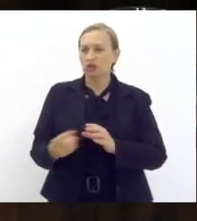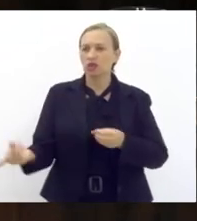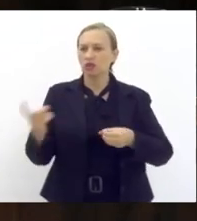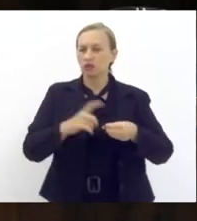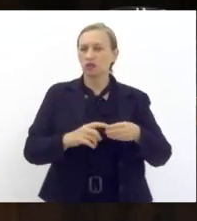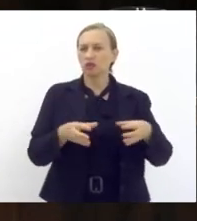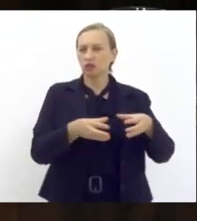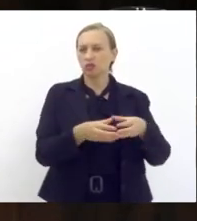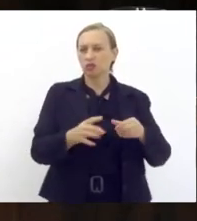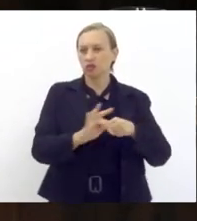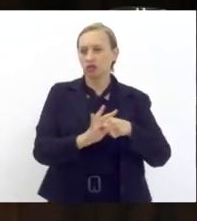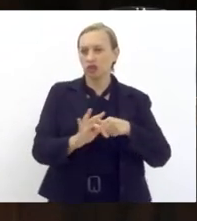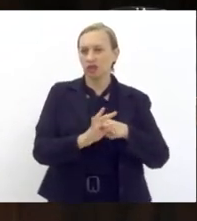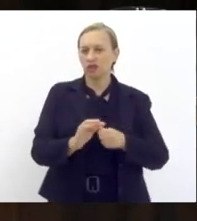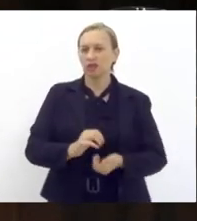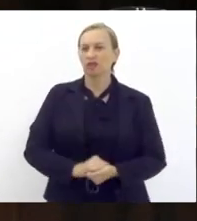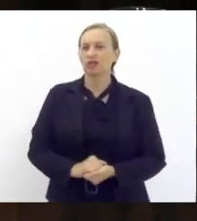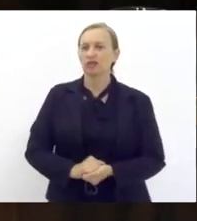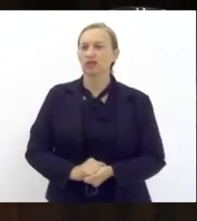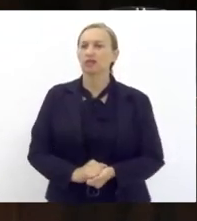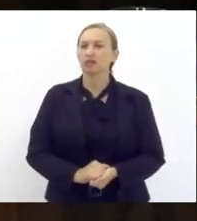retorna às comissões técnicas.